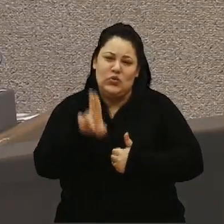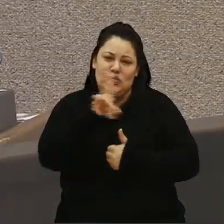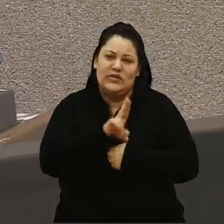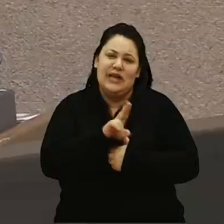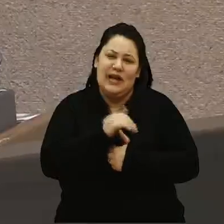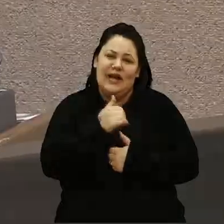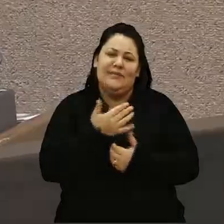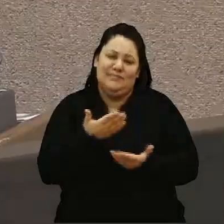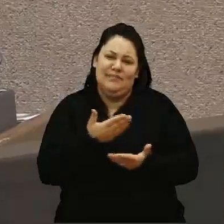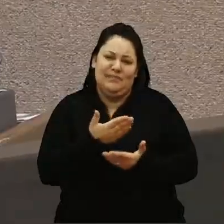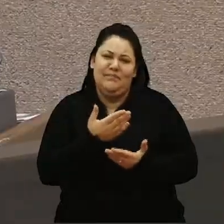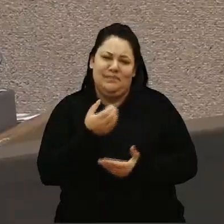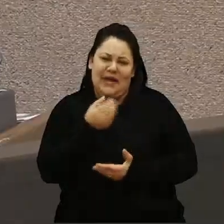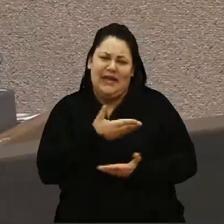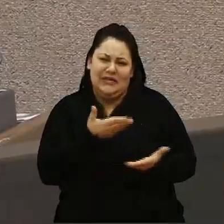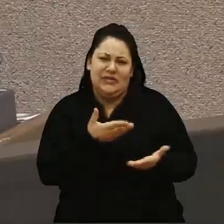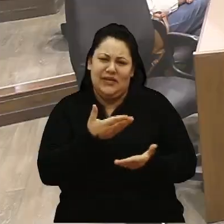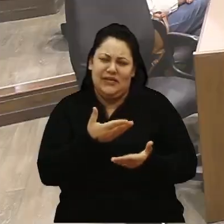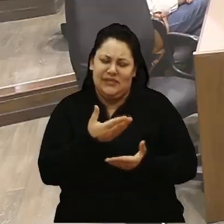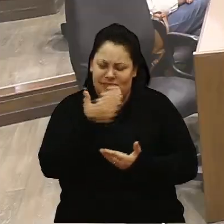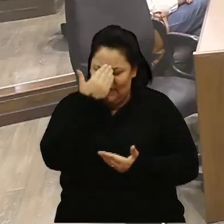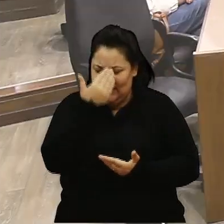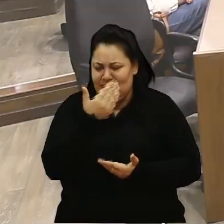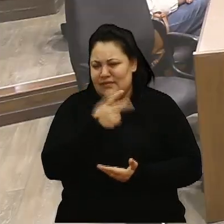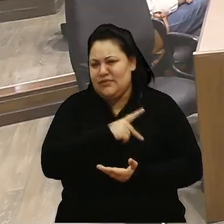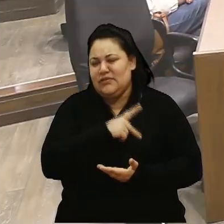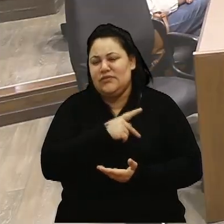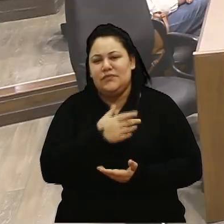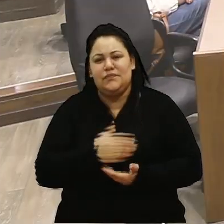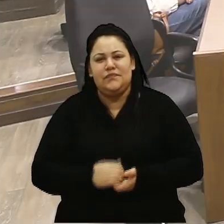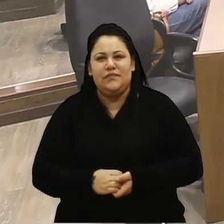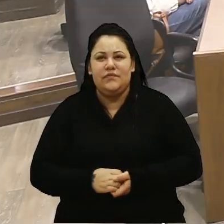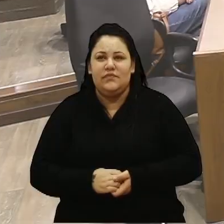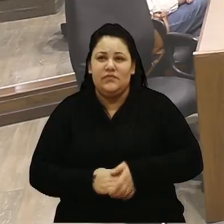como desculpa. Era isso, senhor presidente. Muito obrigada. Obrigado, vereadora. Último inscrito.